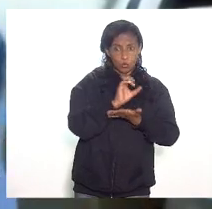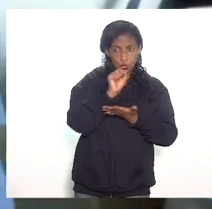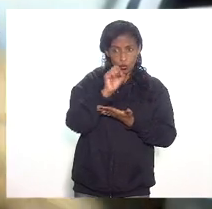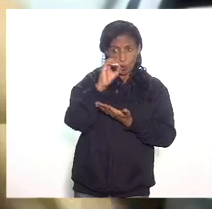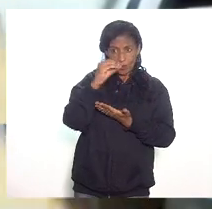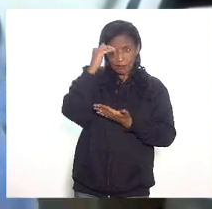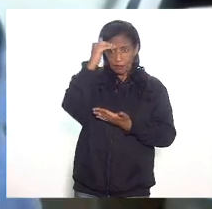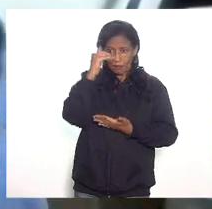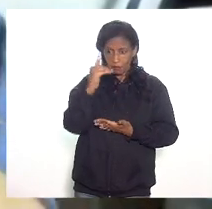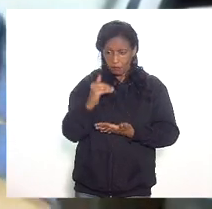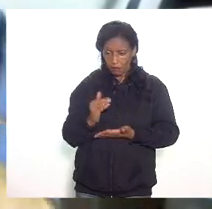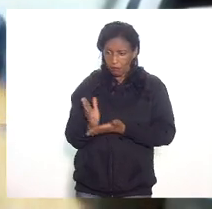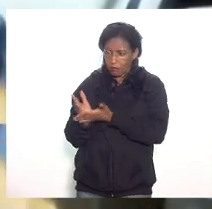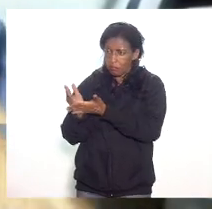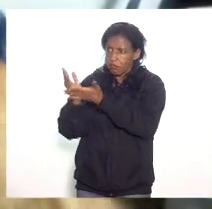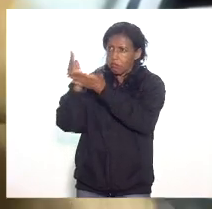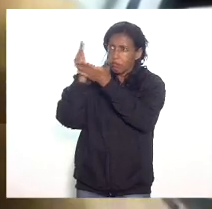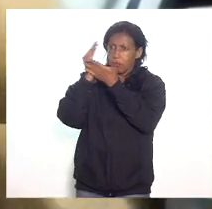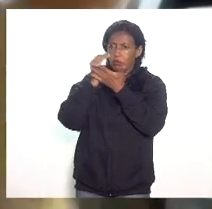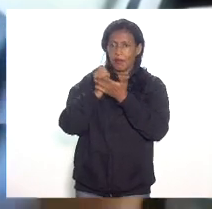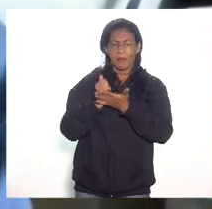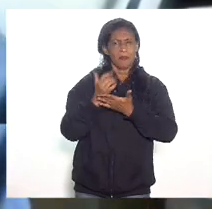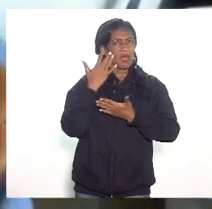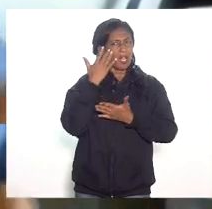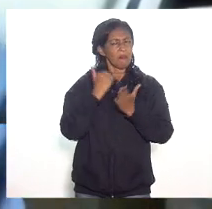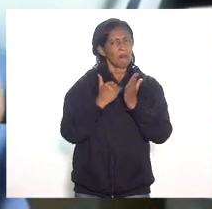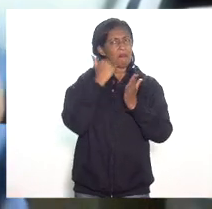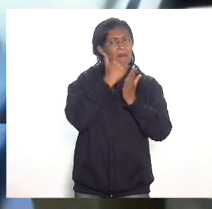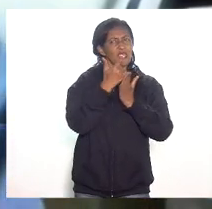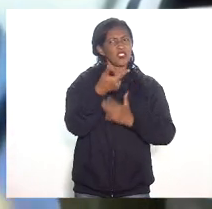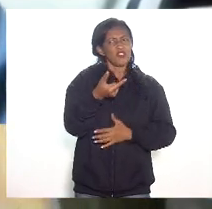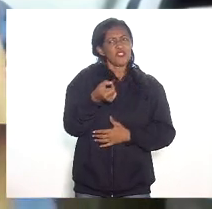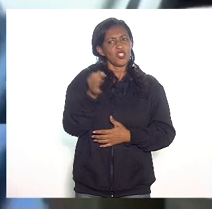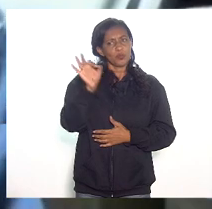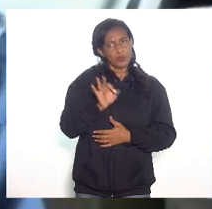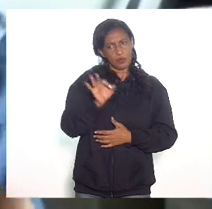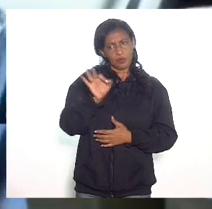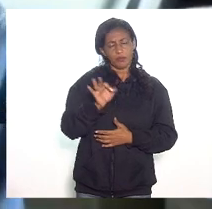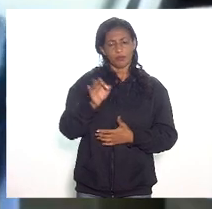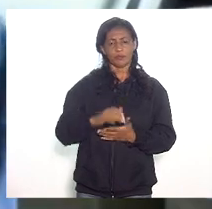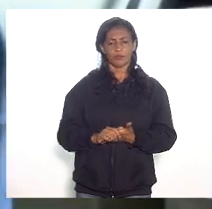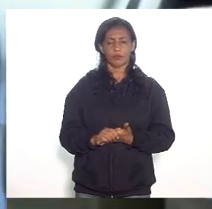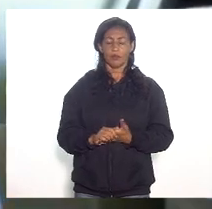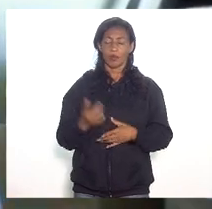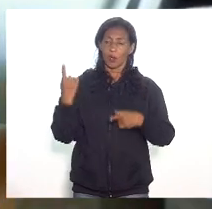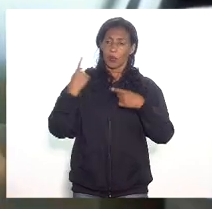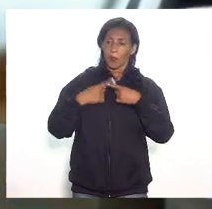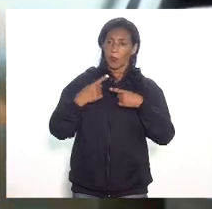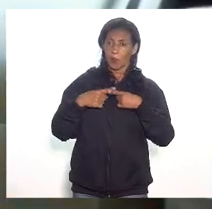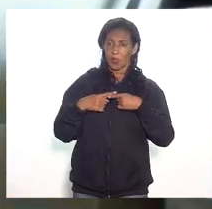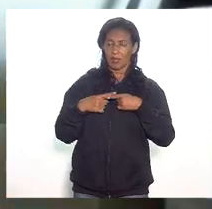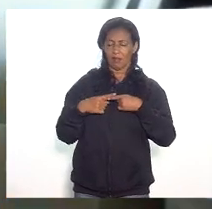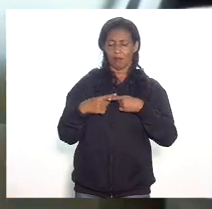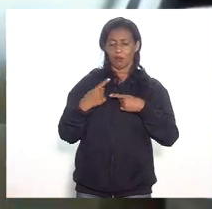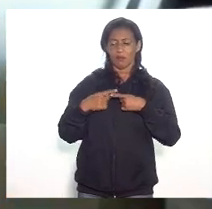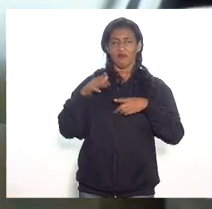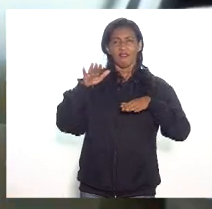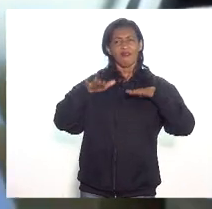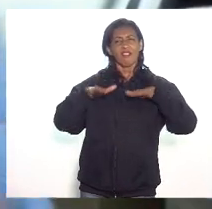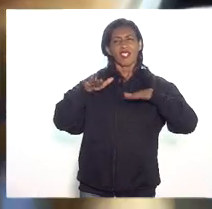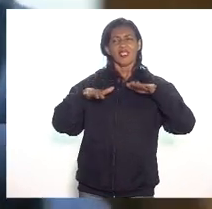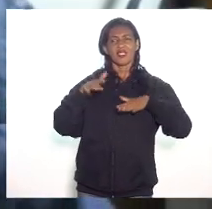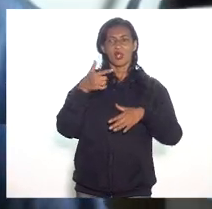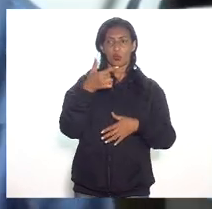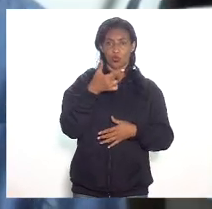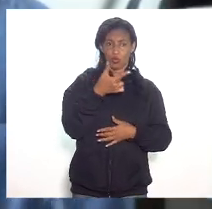Mas eu estimo que seja superior a 20%. Por quê? Porque seria a variação de